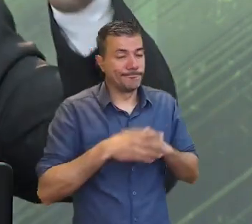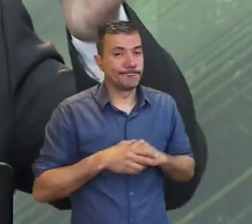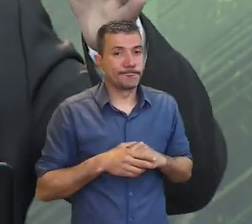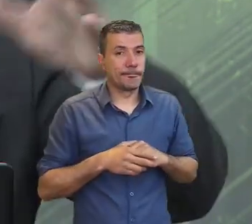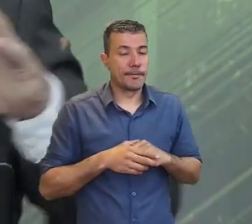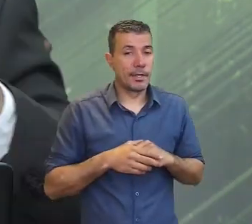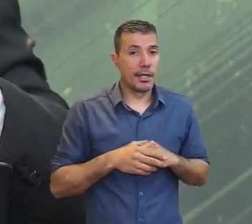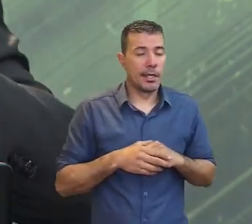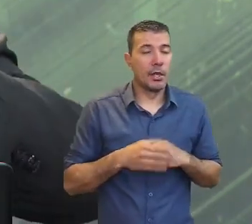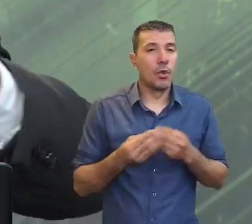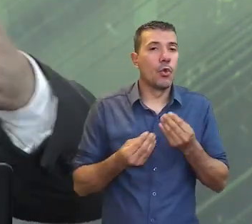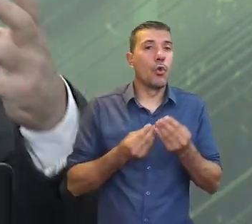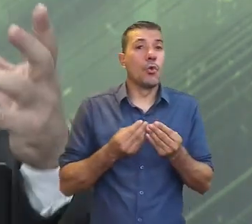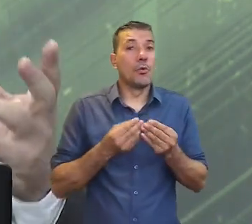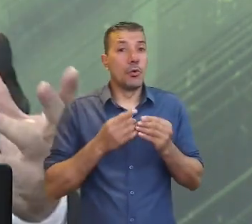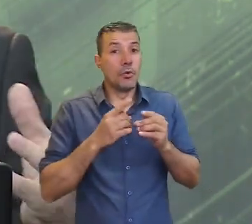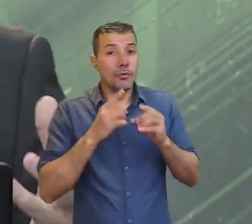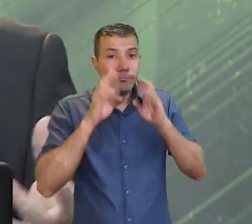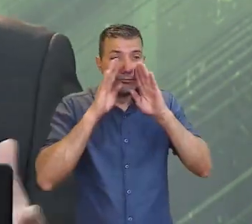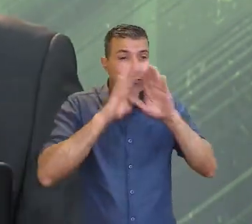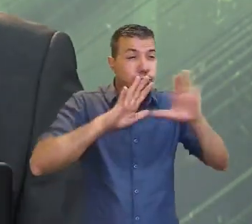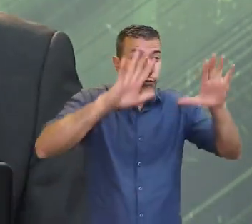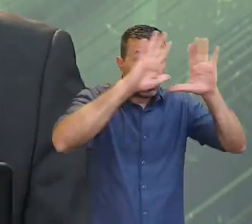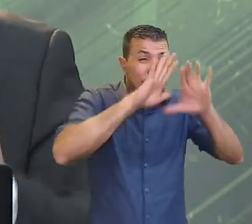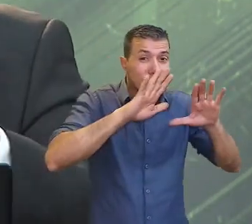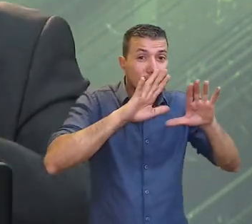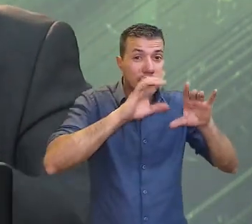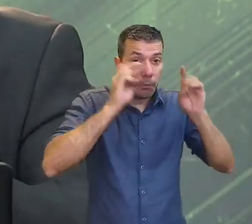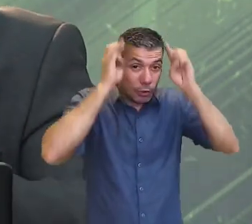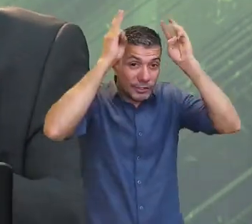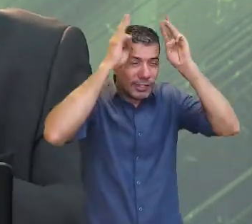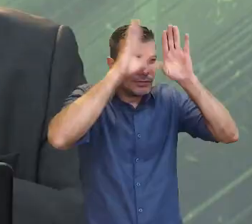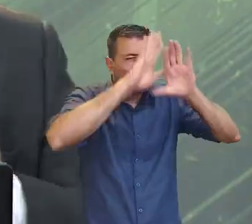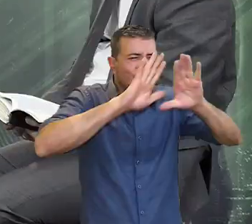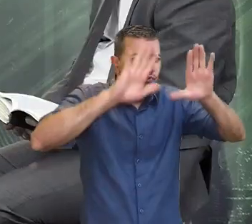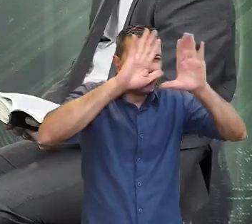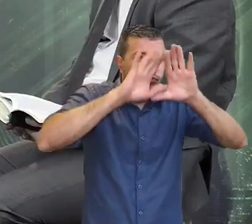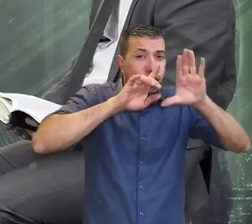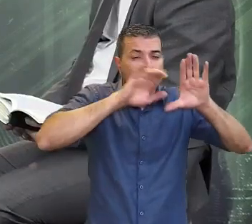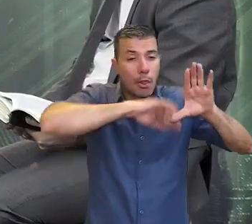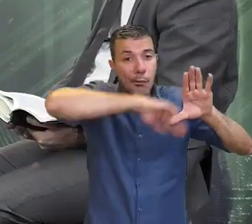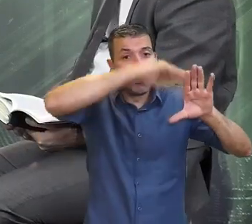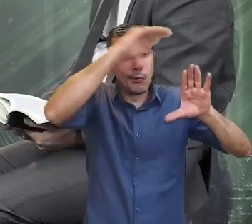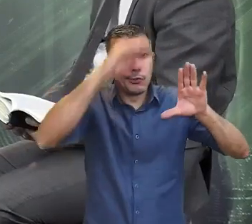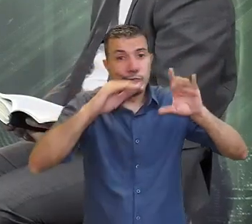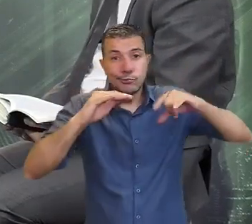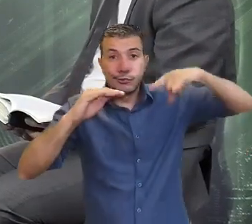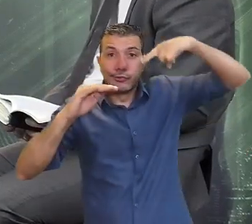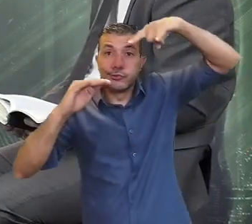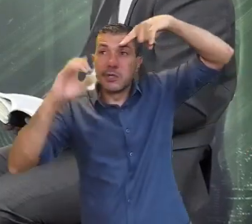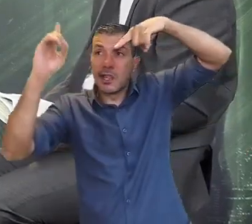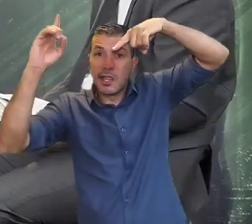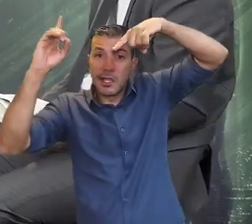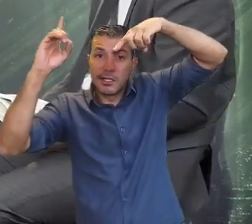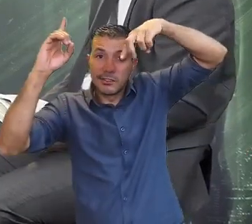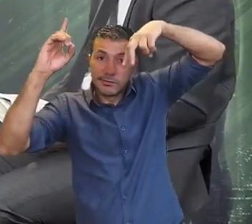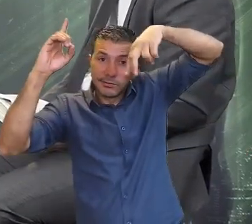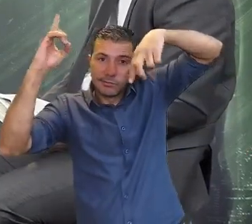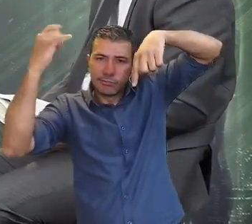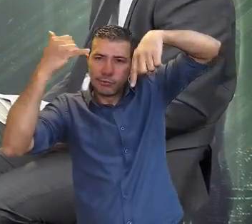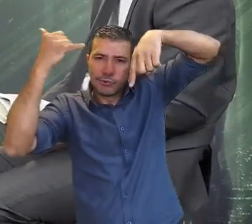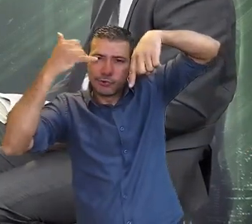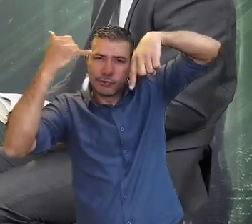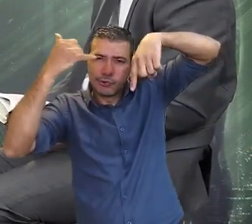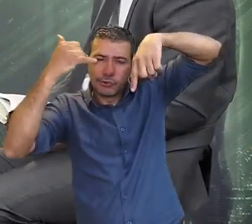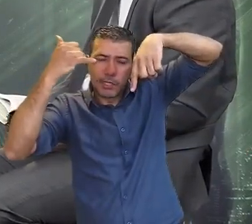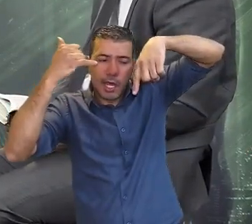a sua maquete. É como se Moisés, naquela visão, ele recebesse uma maquete, um projeto, para ele fazer semelhante ao santuário celestial. Essa é uma